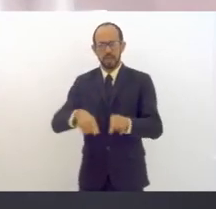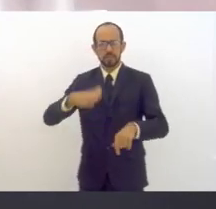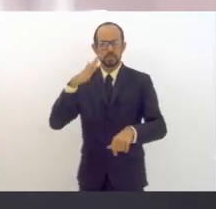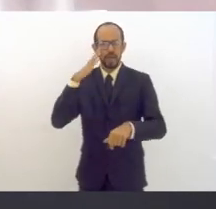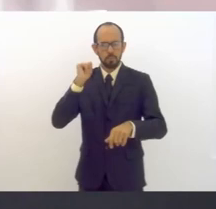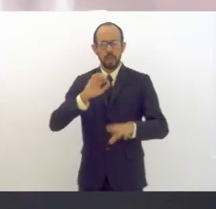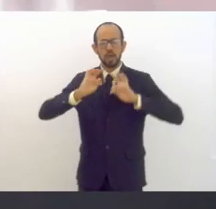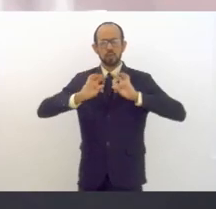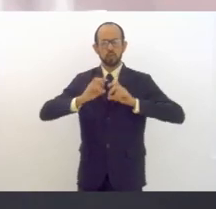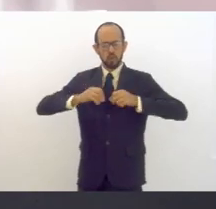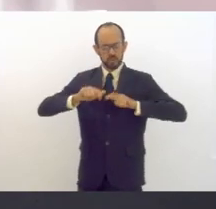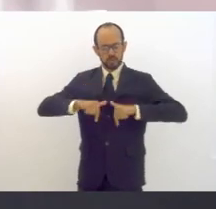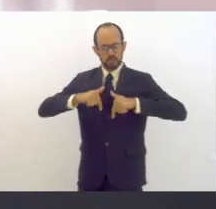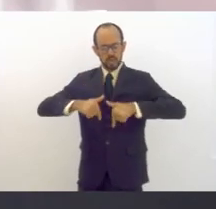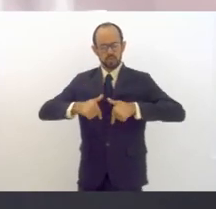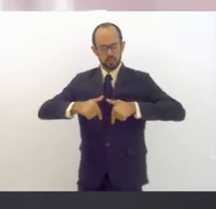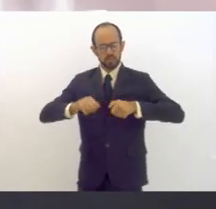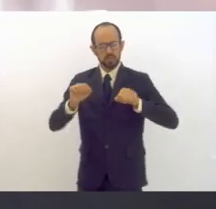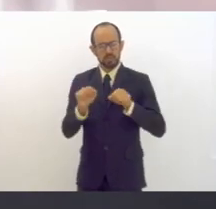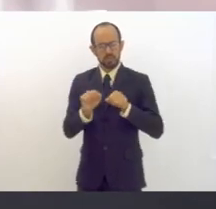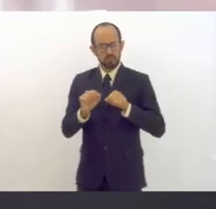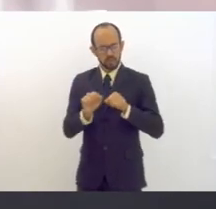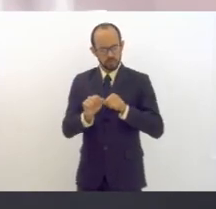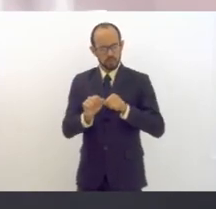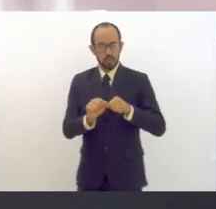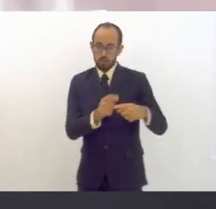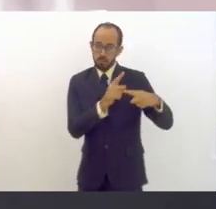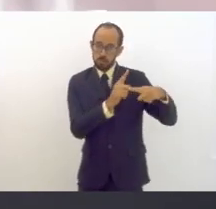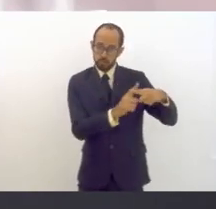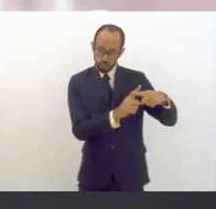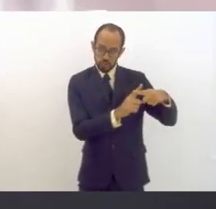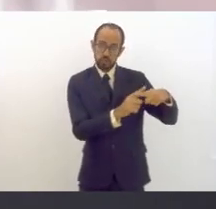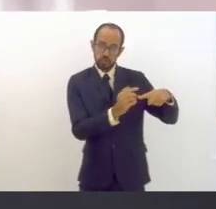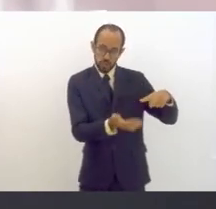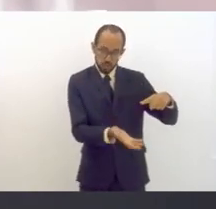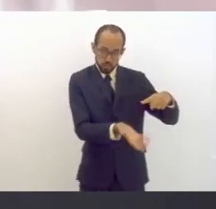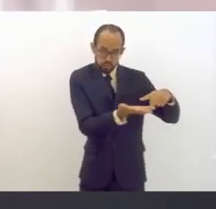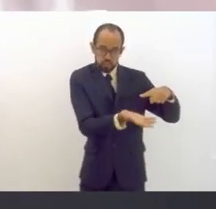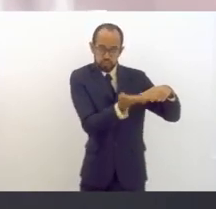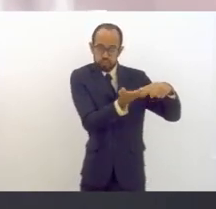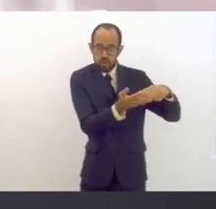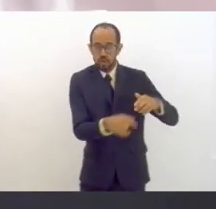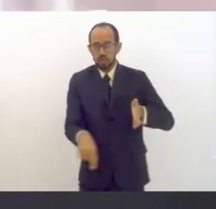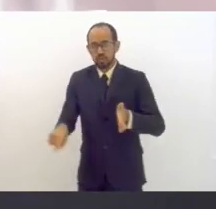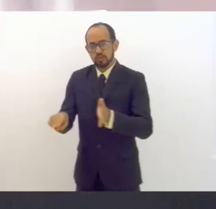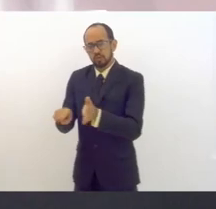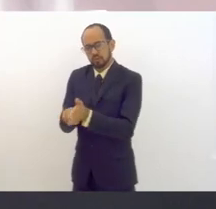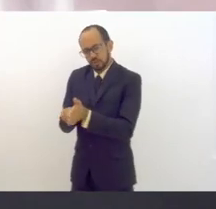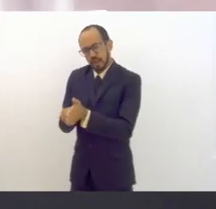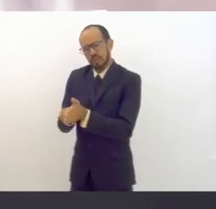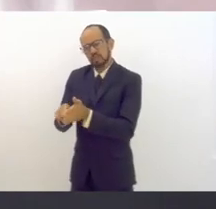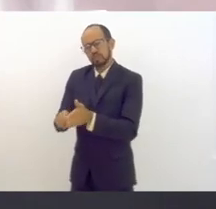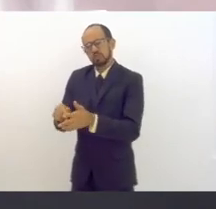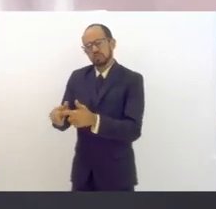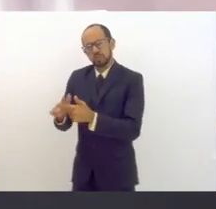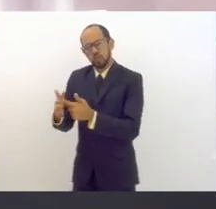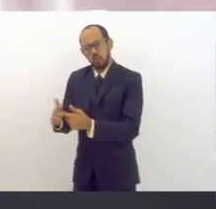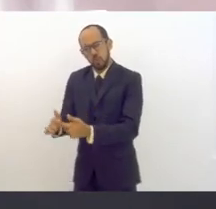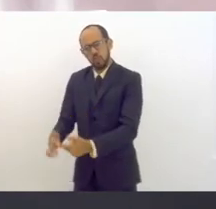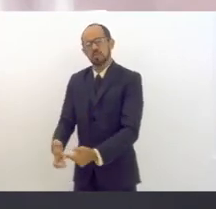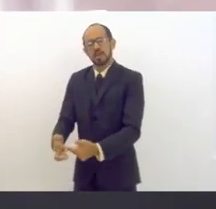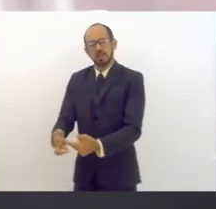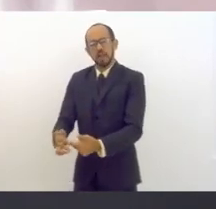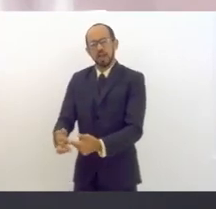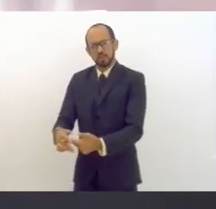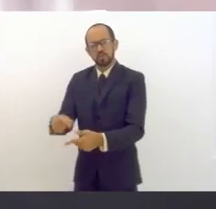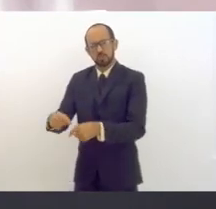sendo tomadas para que os pontos positivos sejam fortalecidos e que os pontos problemáticos sejam revertidos